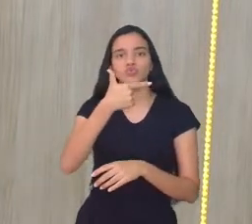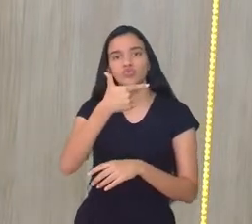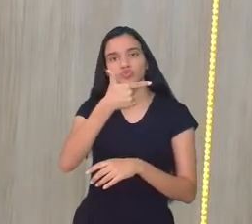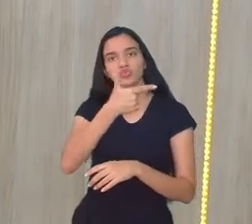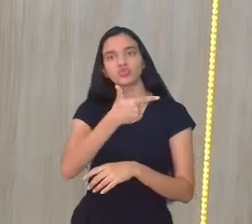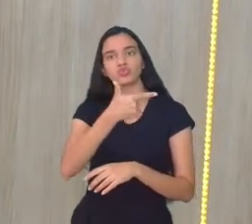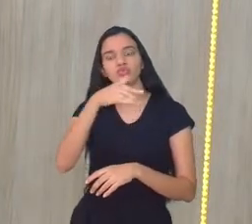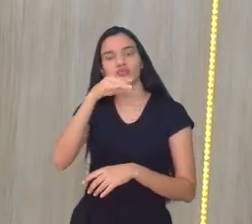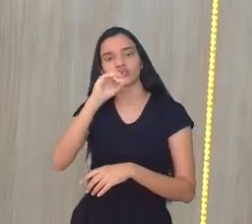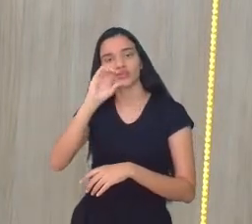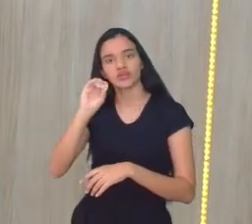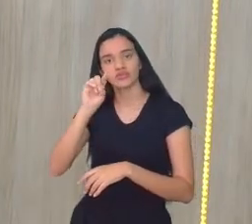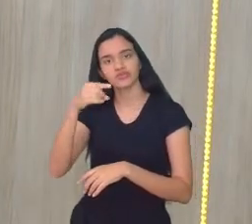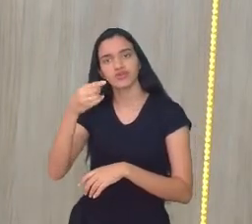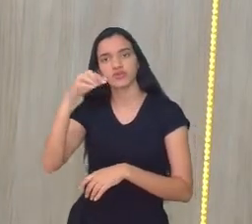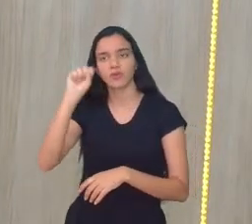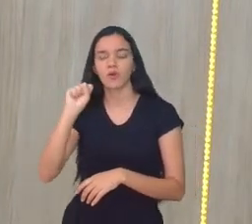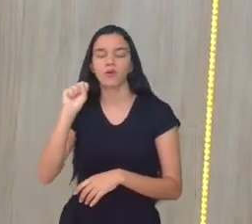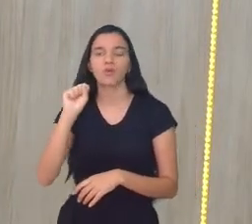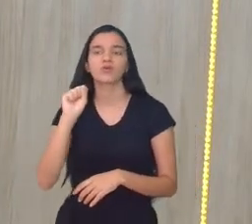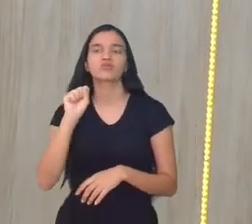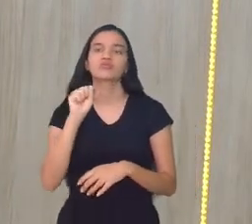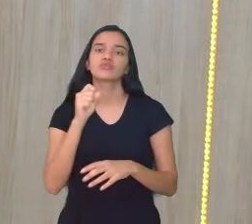200,8 vezes 3,1.